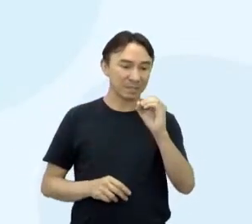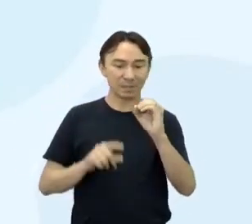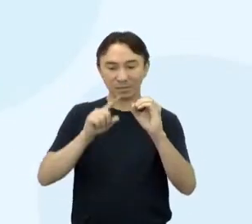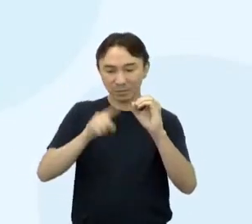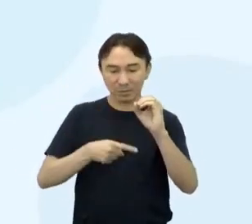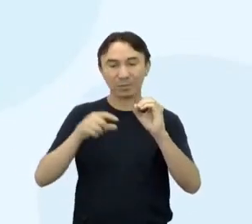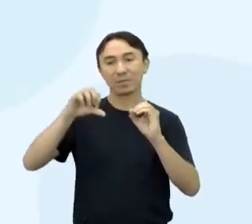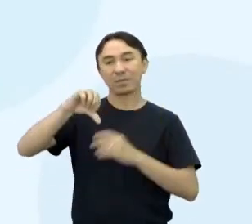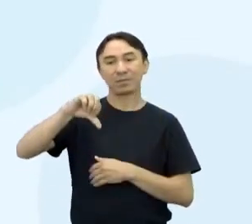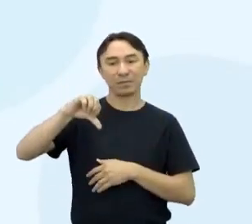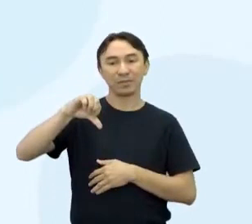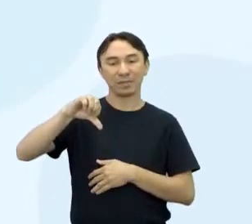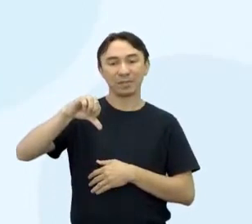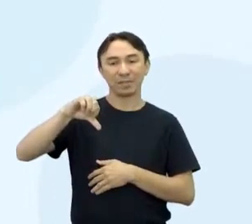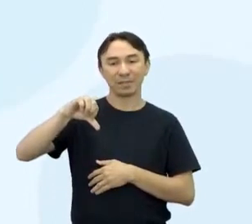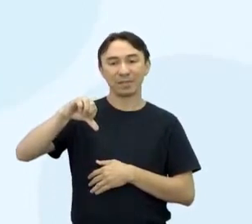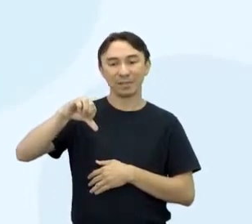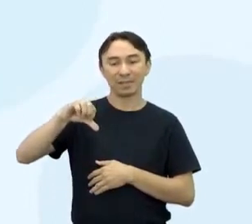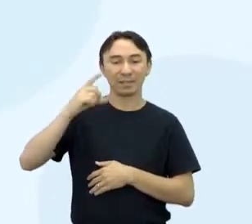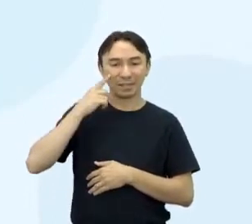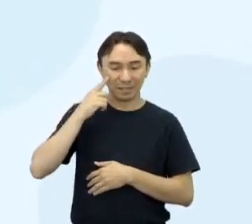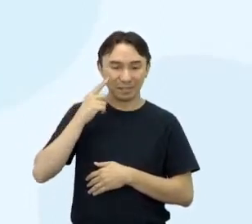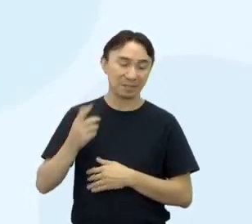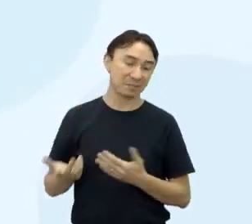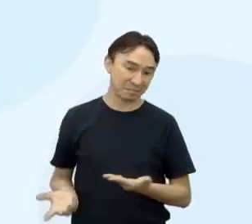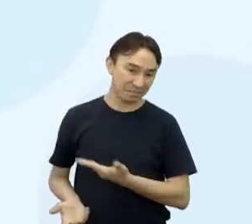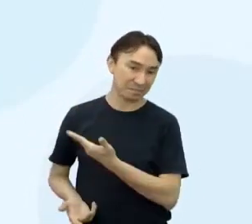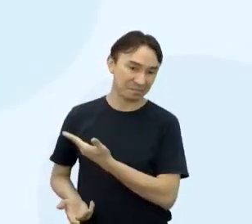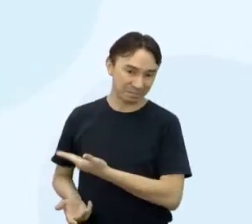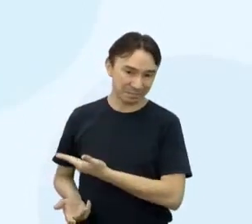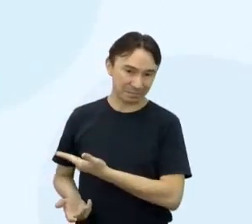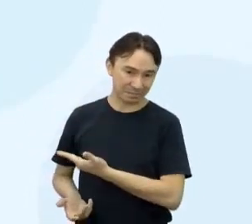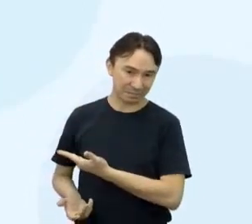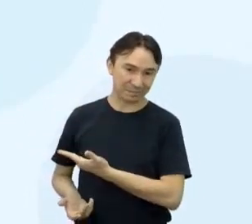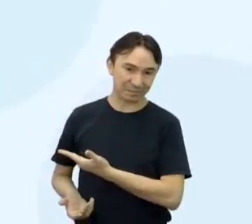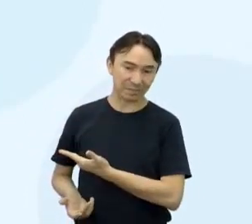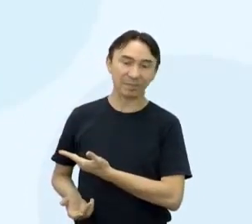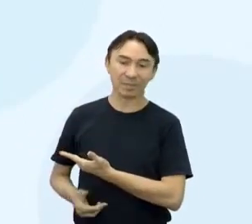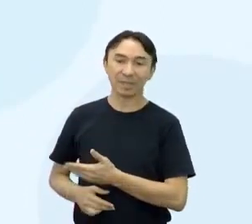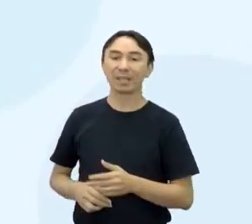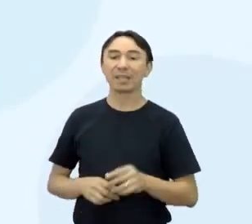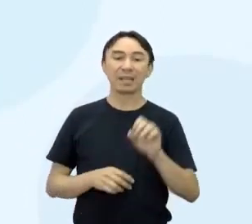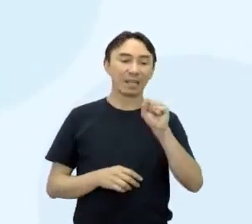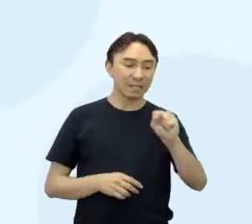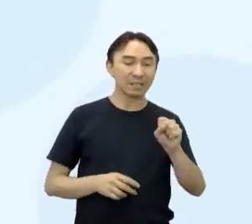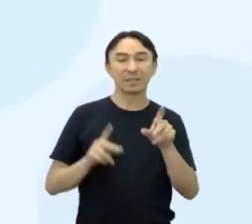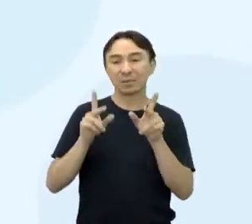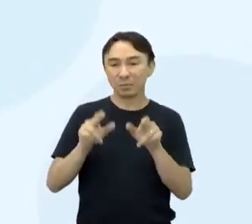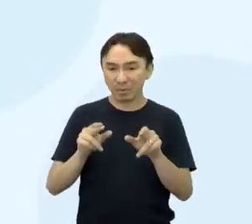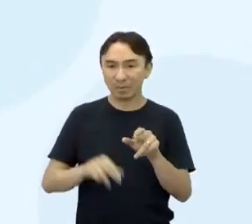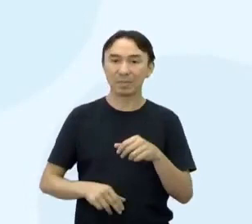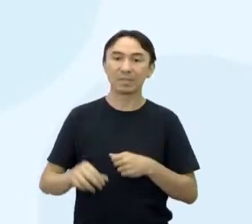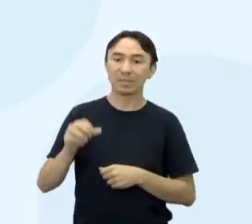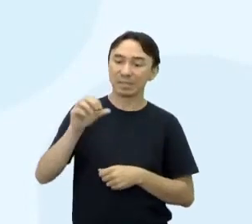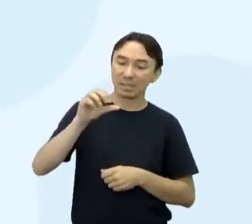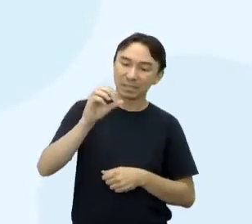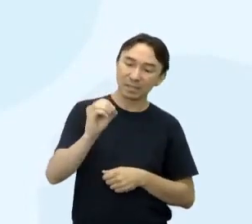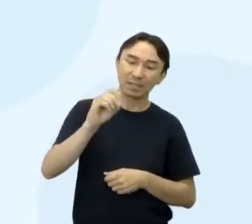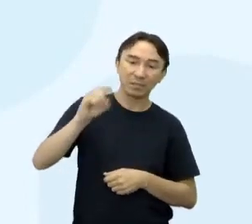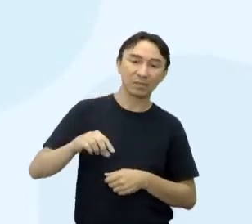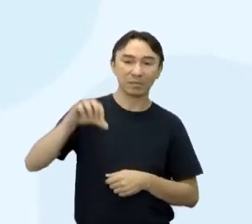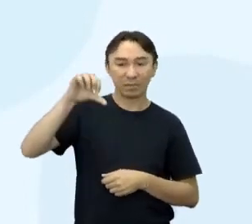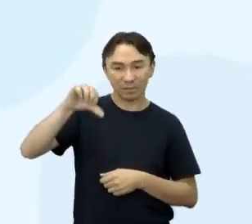está dividindo, eu passo para o outro lado multiplicando. Então, S vai ser igual, ó, 0,9 vezes